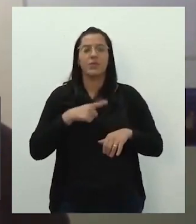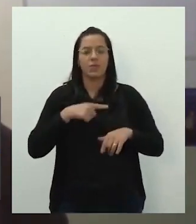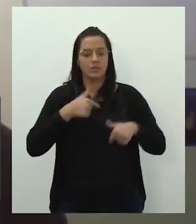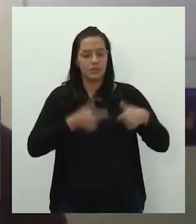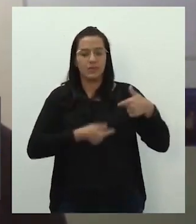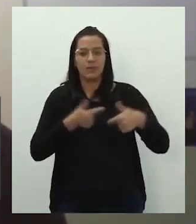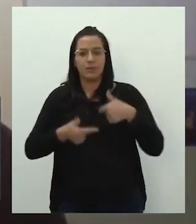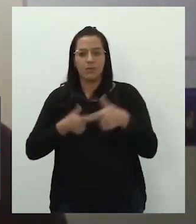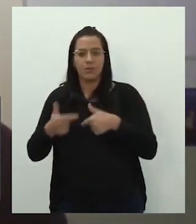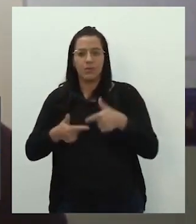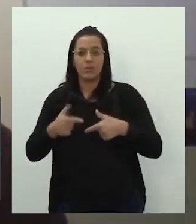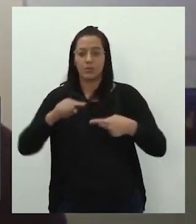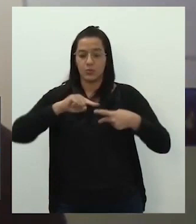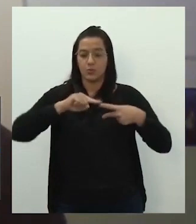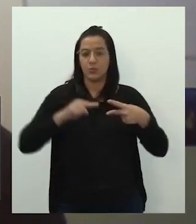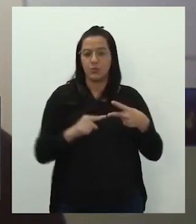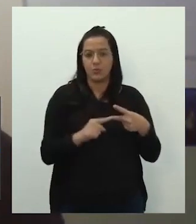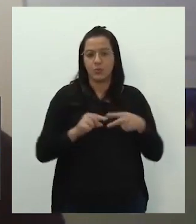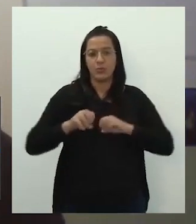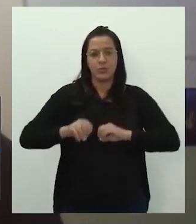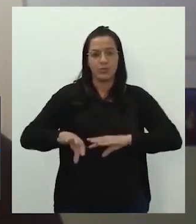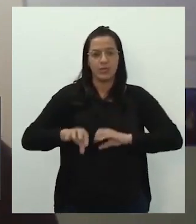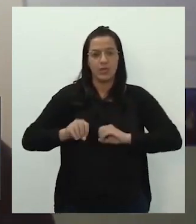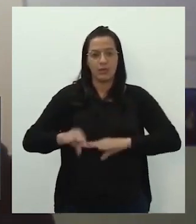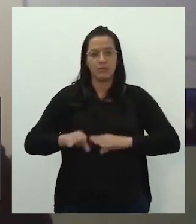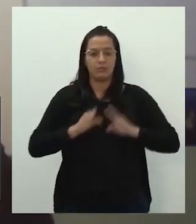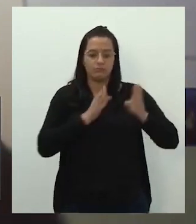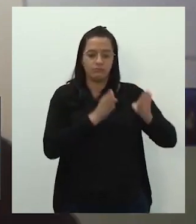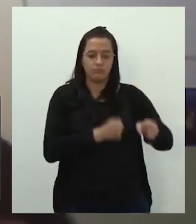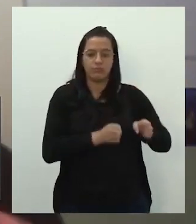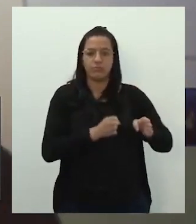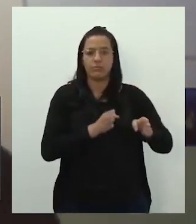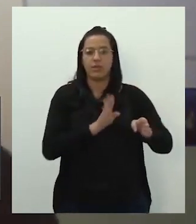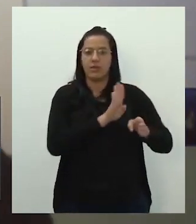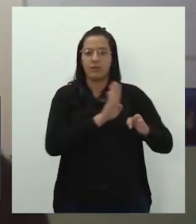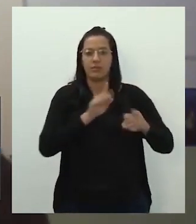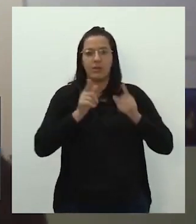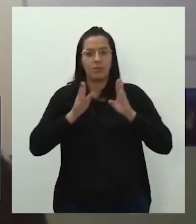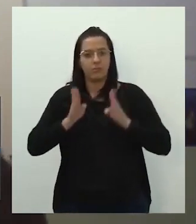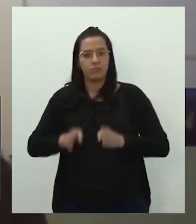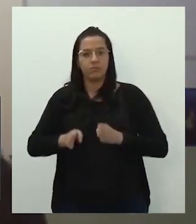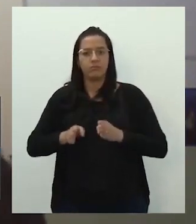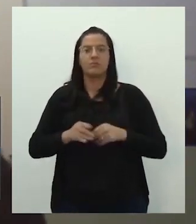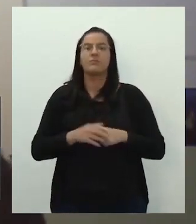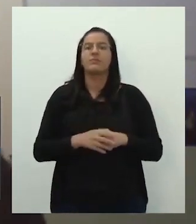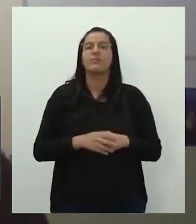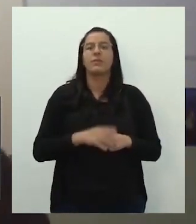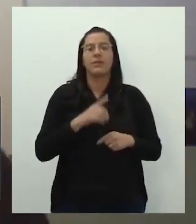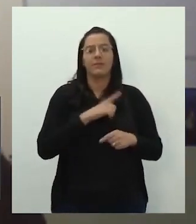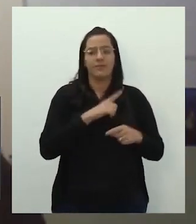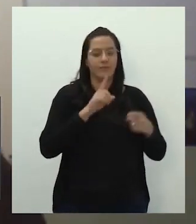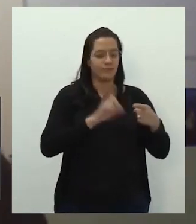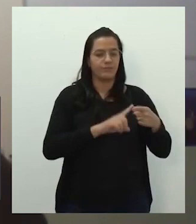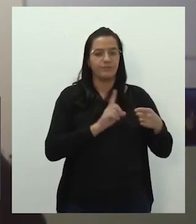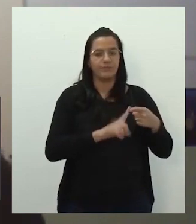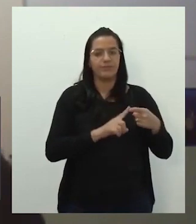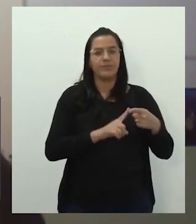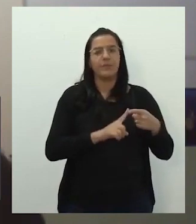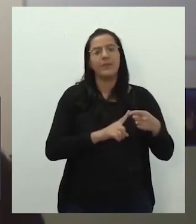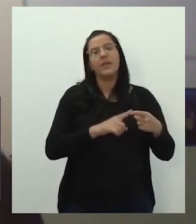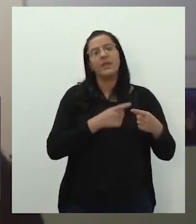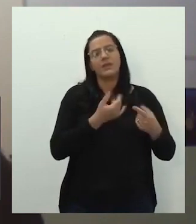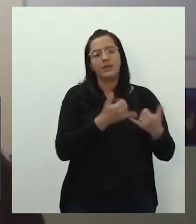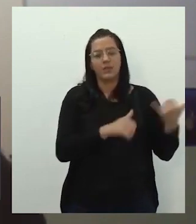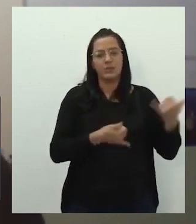trabalhar 2 aulas por cada habilidade, na média. Né? Física, a gente está desde o começo assim, né?